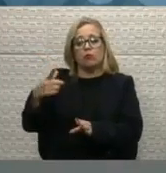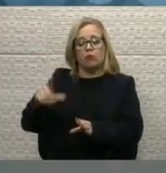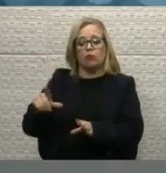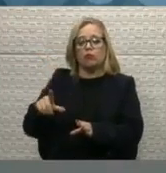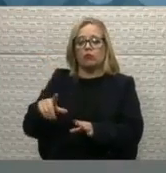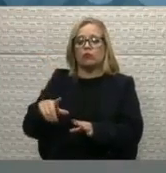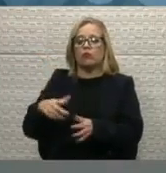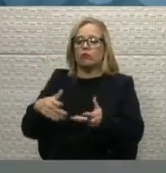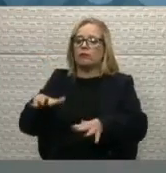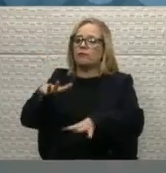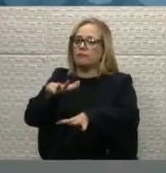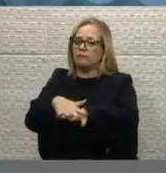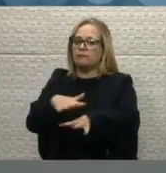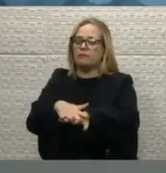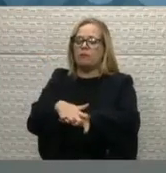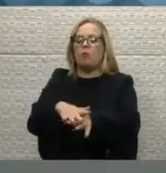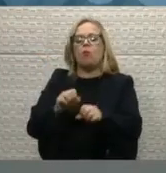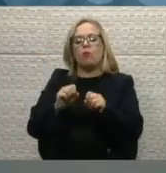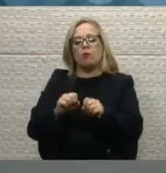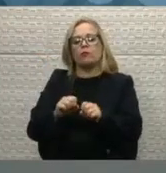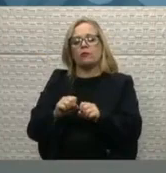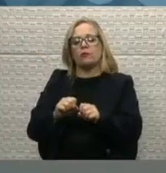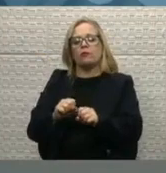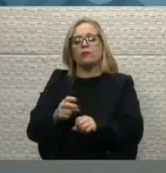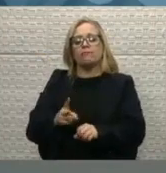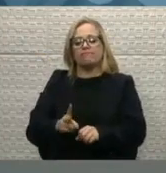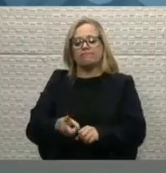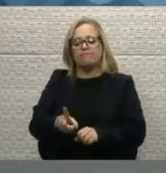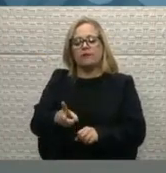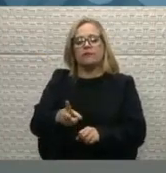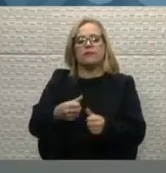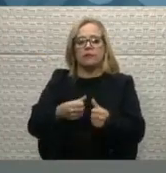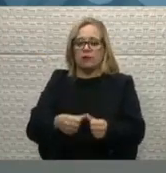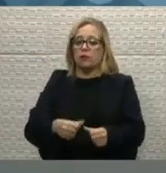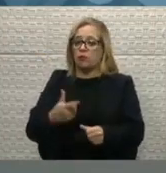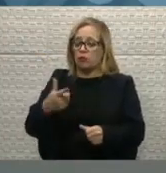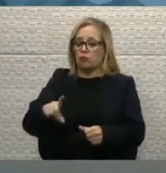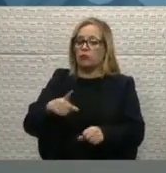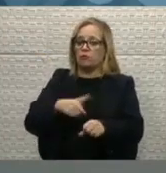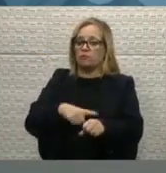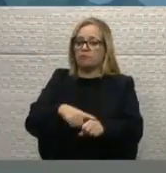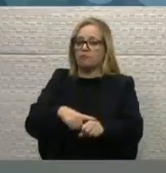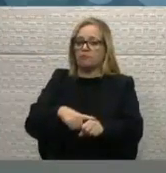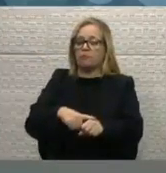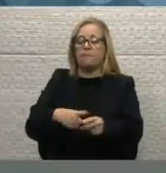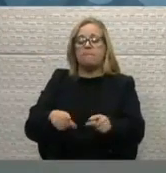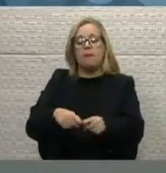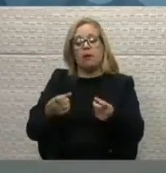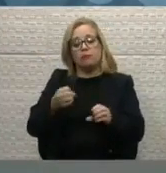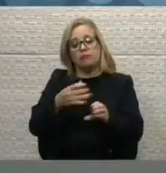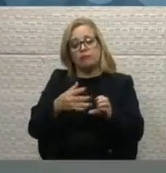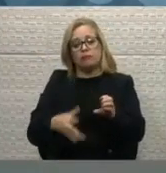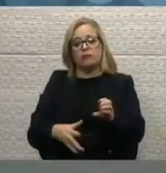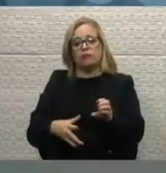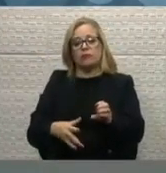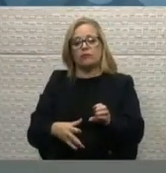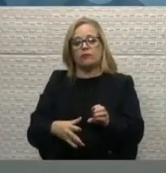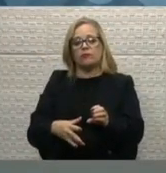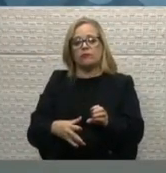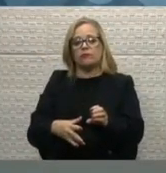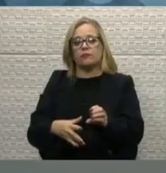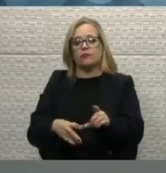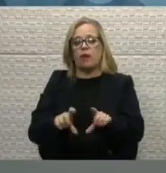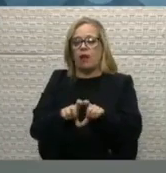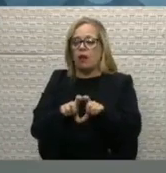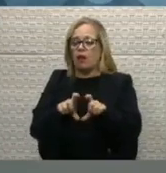campos da matemática. Então, eles podem se fazer presentes em outras situações. Mas são características de operadores